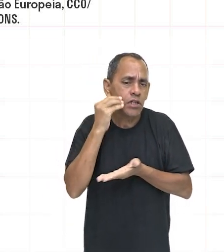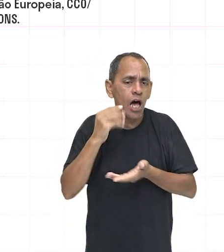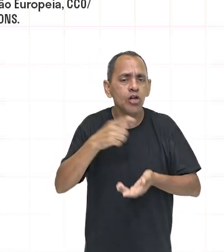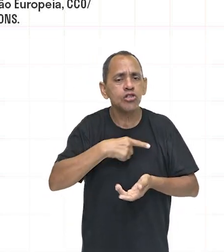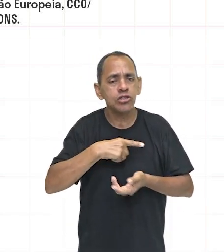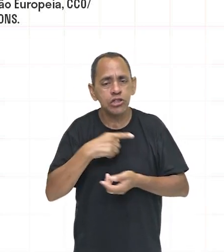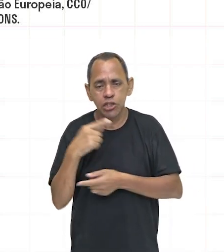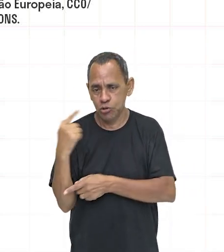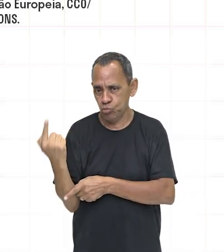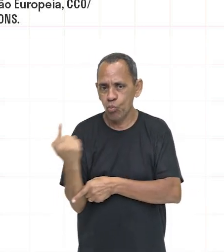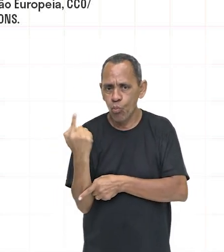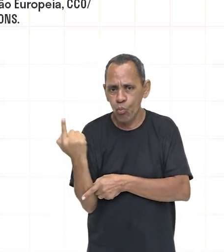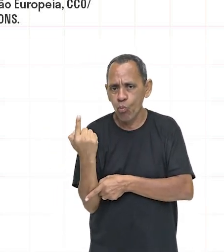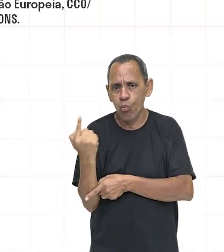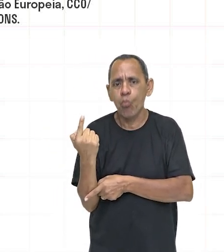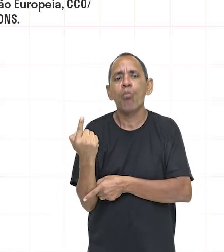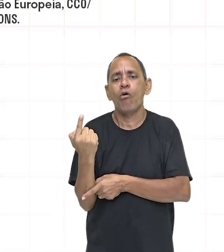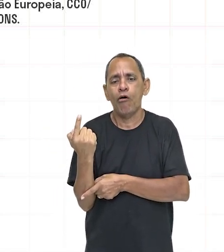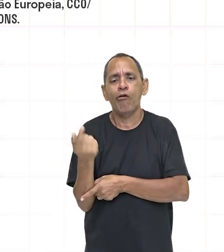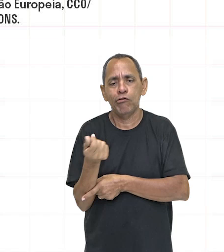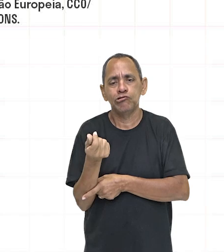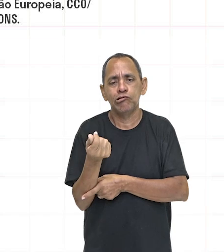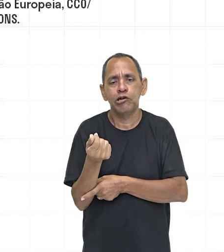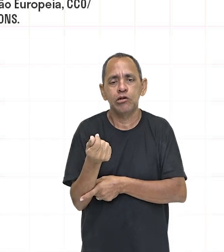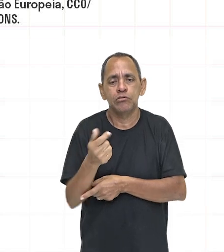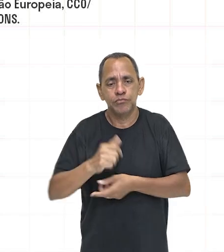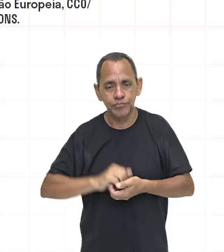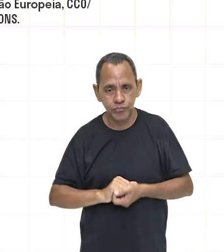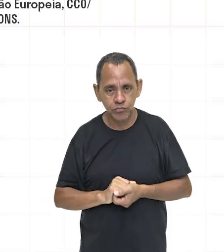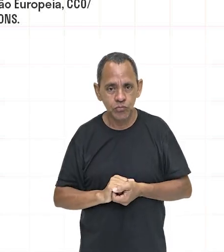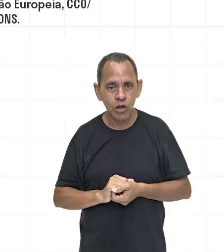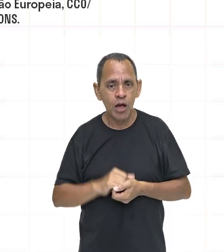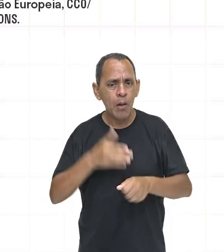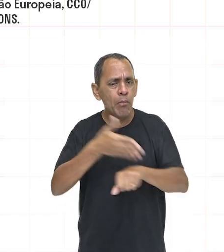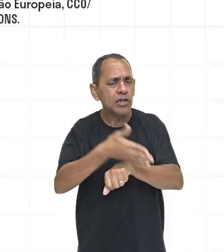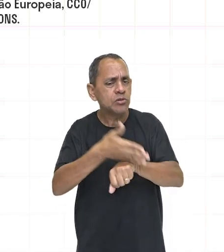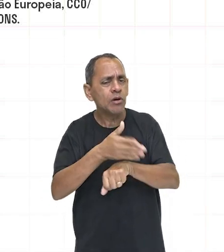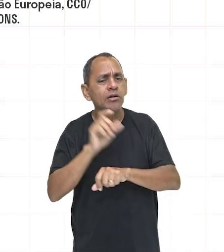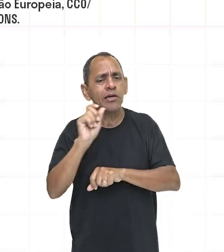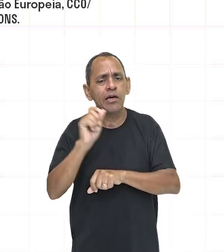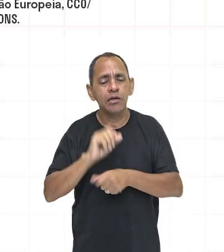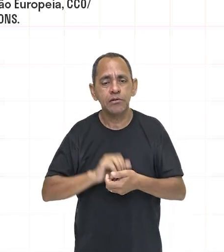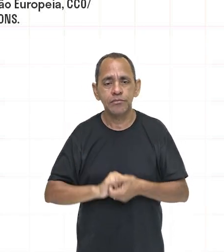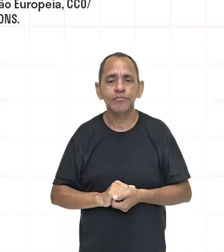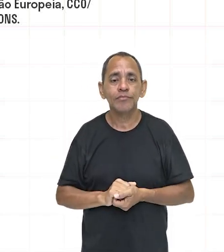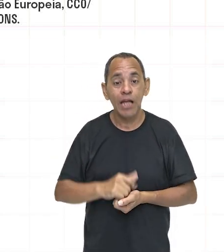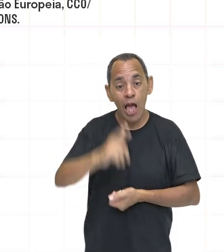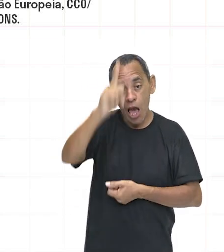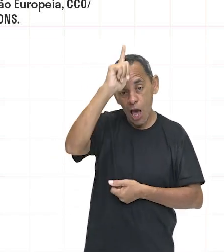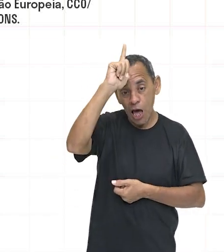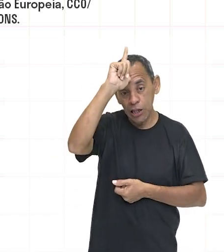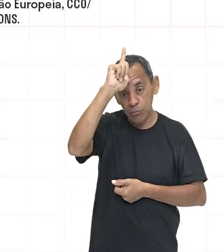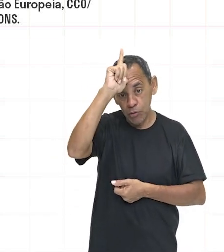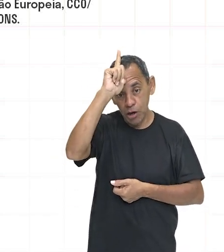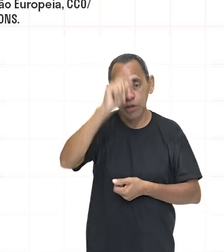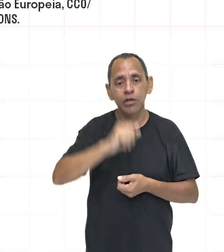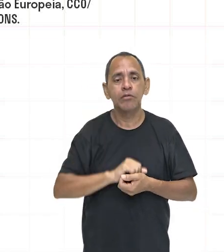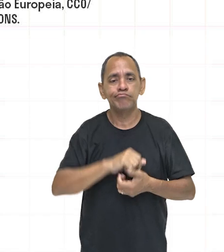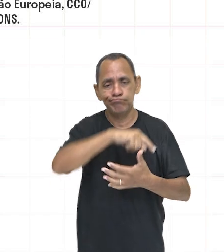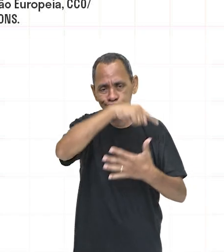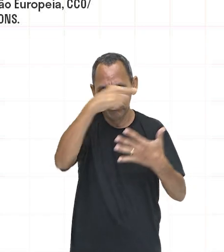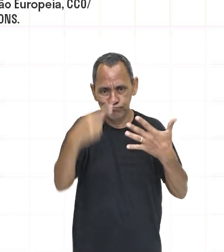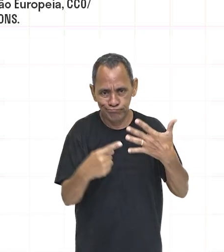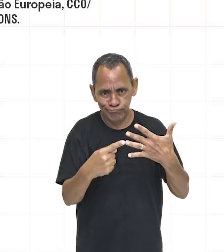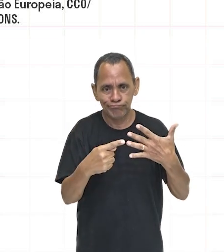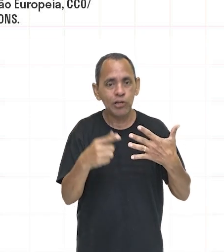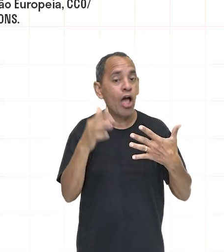uma única moeda, o euro, vão incluir quem? Vamos ter aí a Alemanha, vamos ter